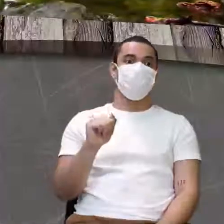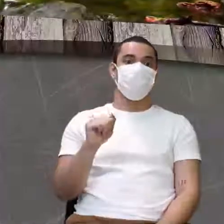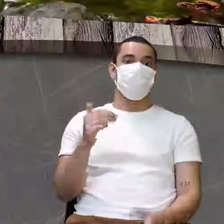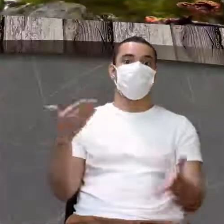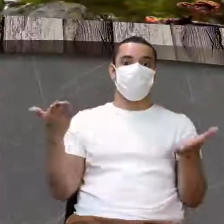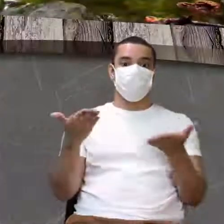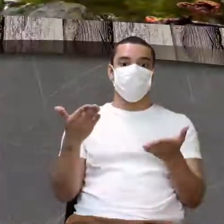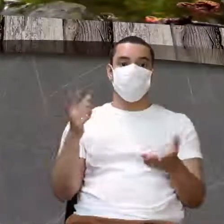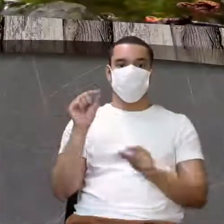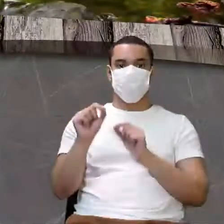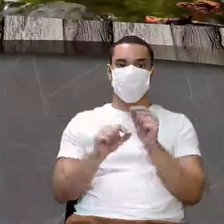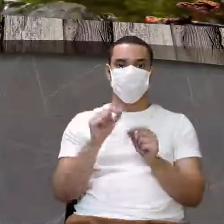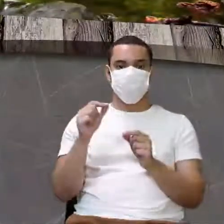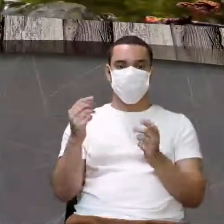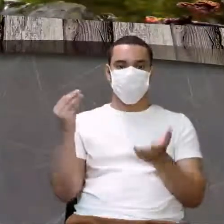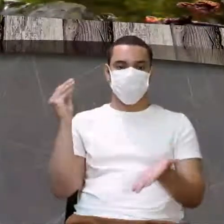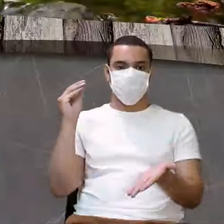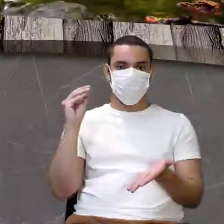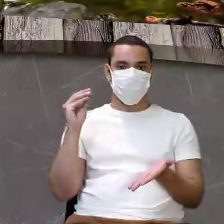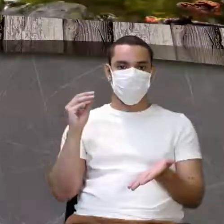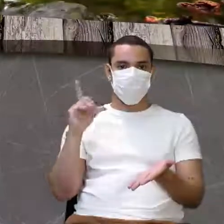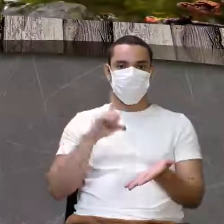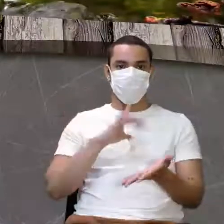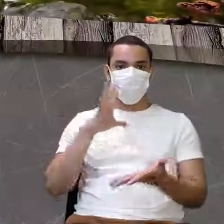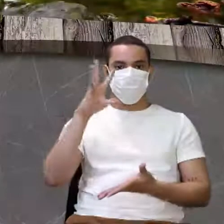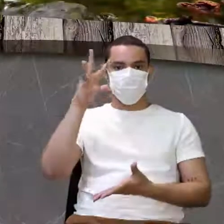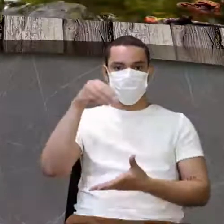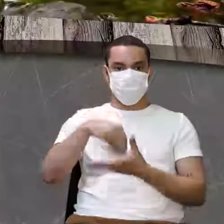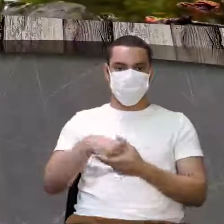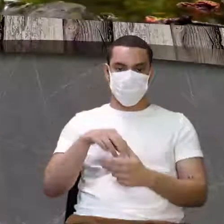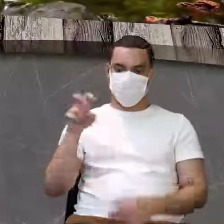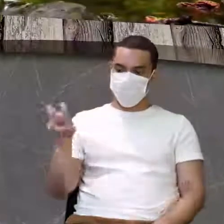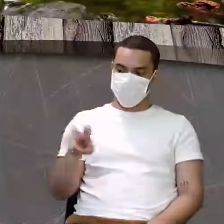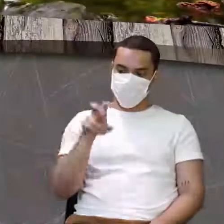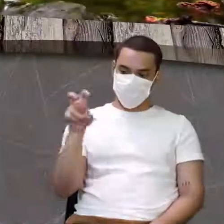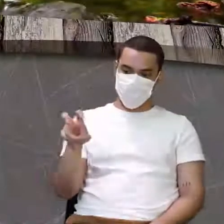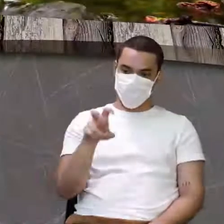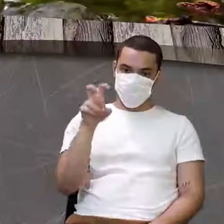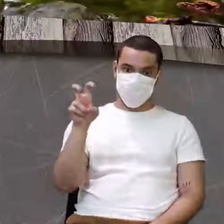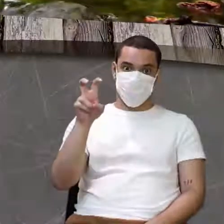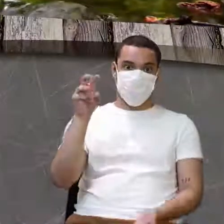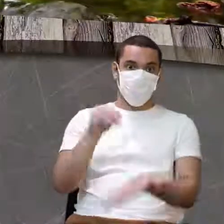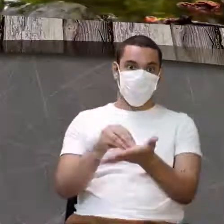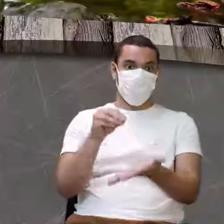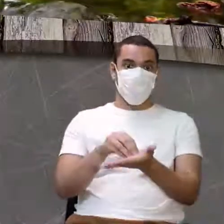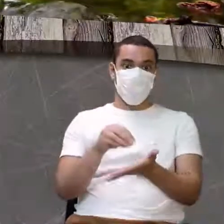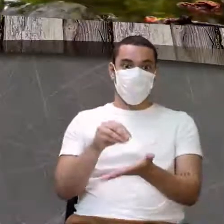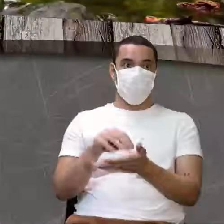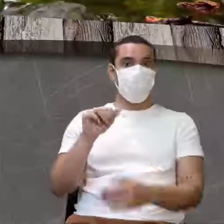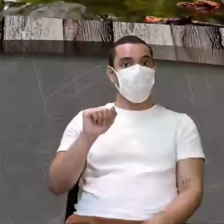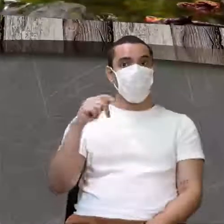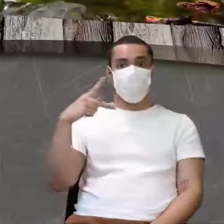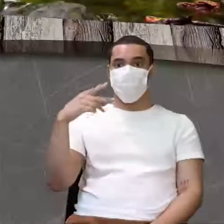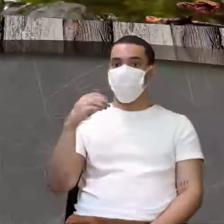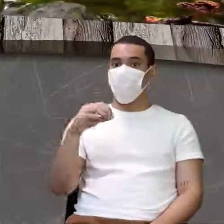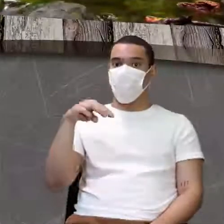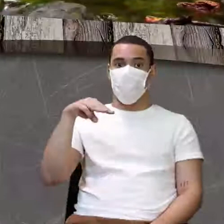Agora, a ausência dessas estruturas nas serpentes é uma característica apomórfica,